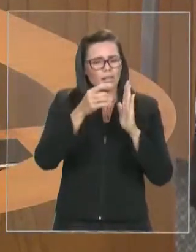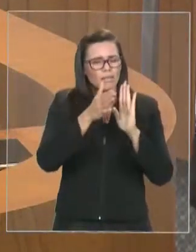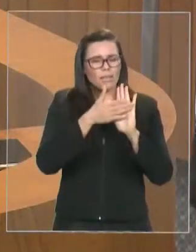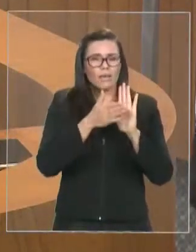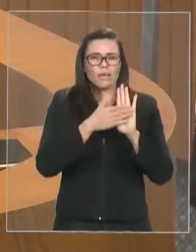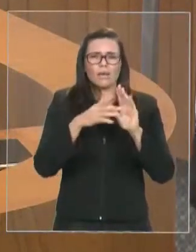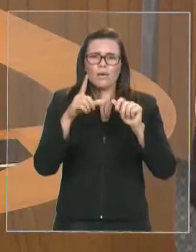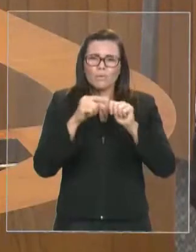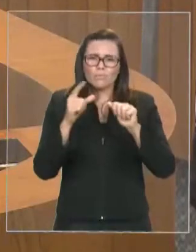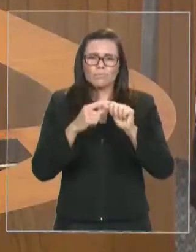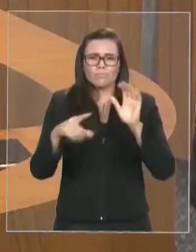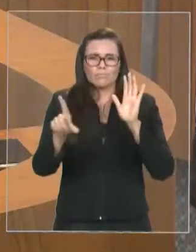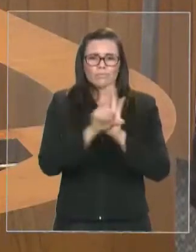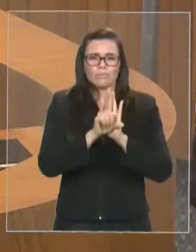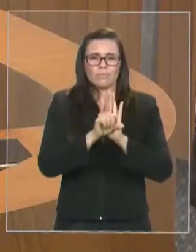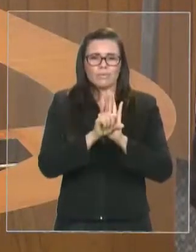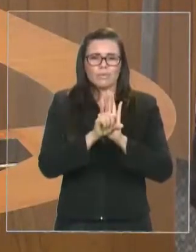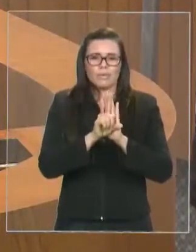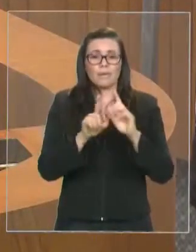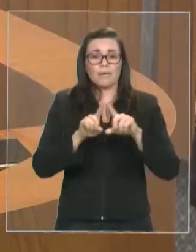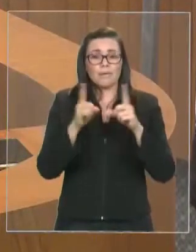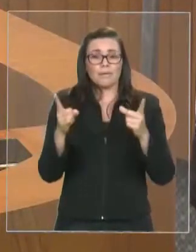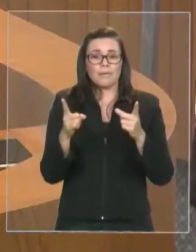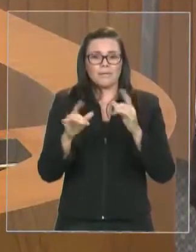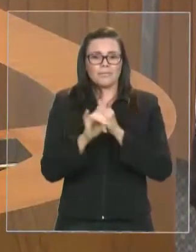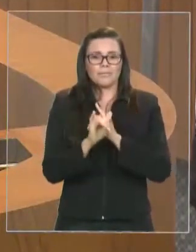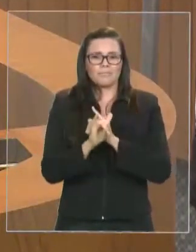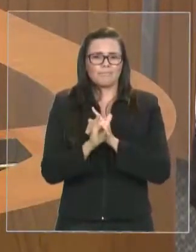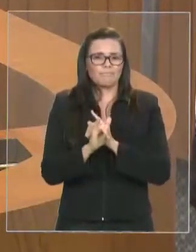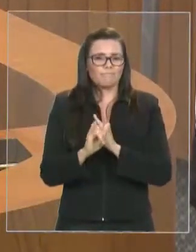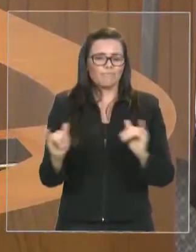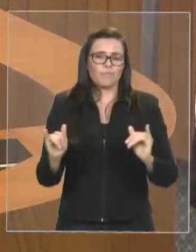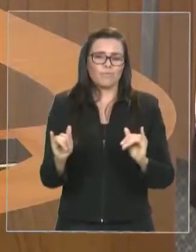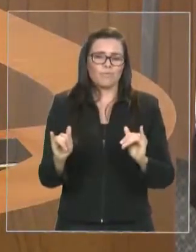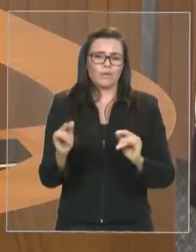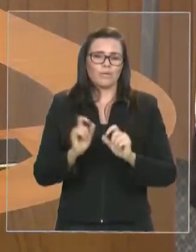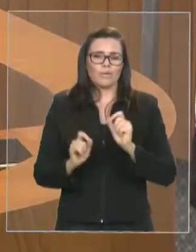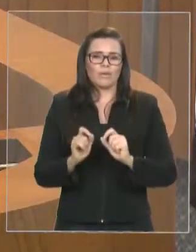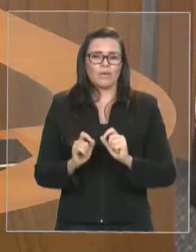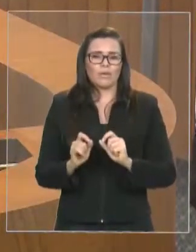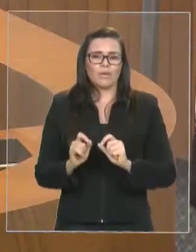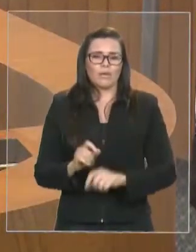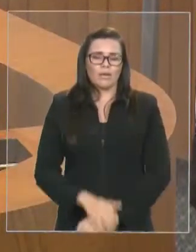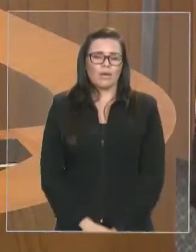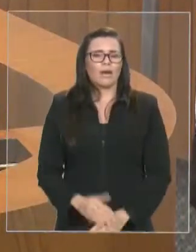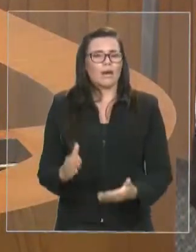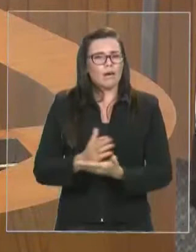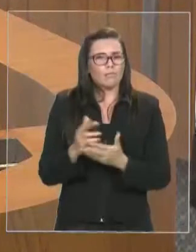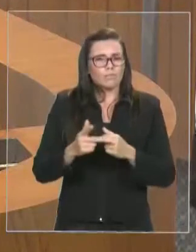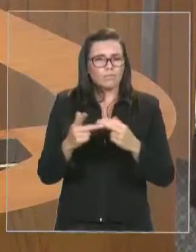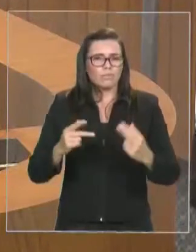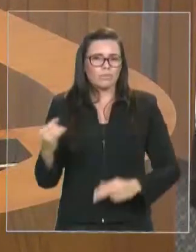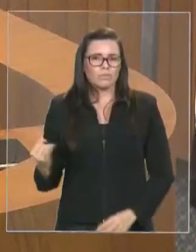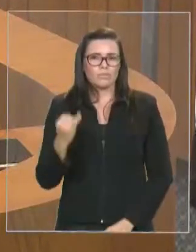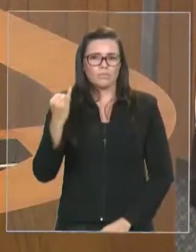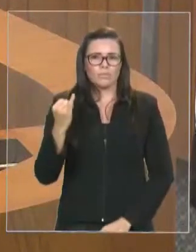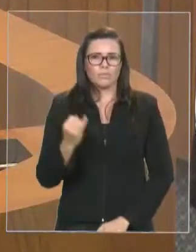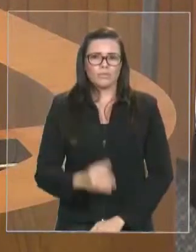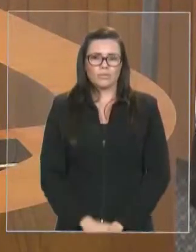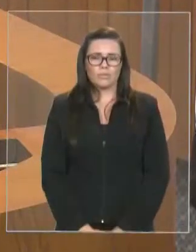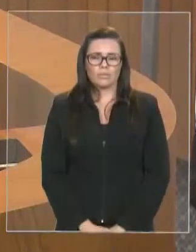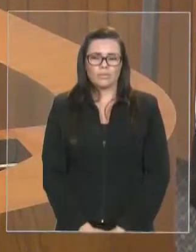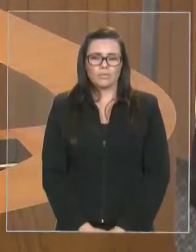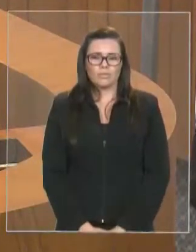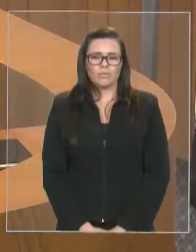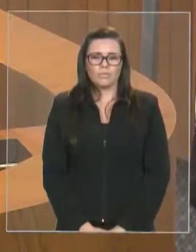quero destacar alguns que considero importantes e que todos nós já passamos por situações